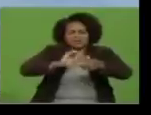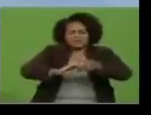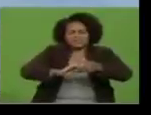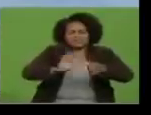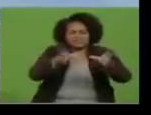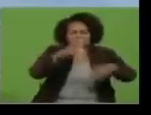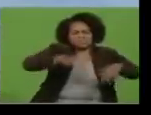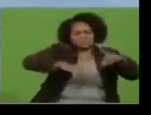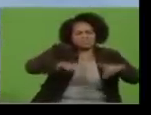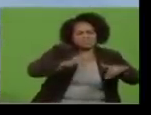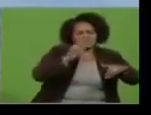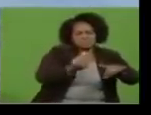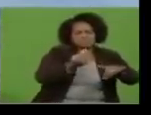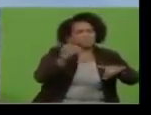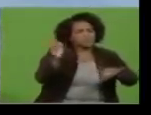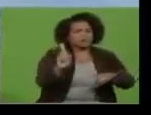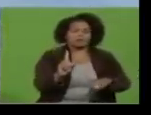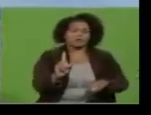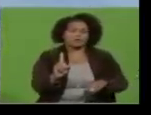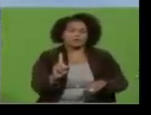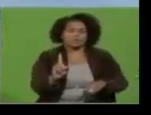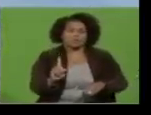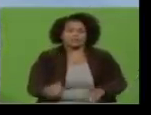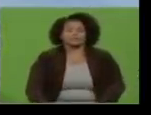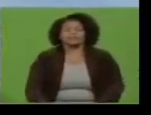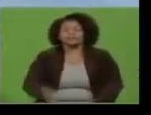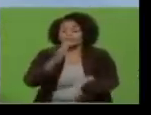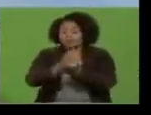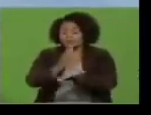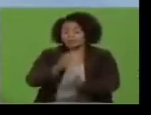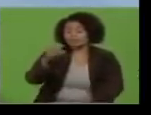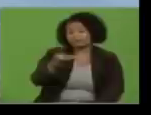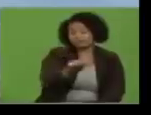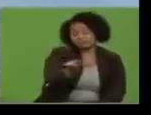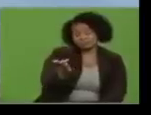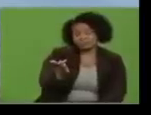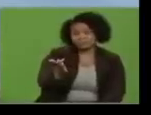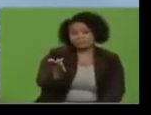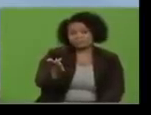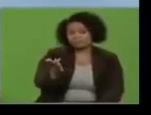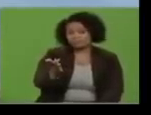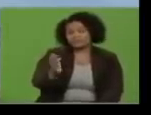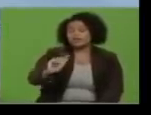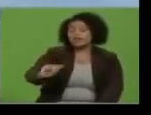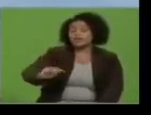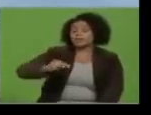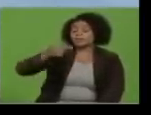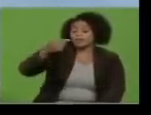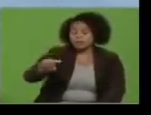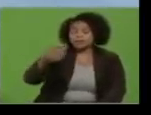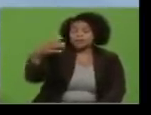Estou certo, caros compatriotas, que amanhã olharemos para